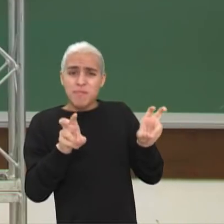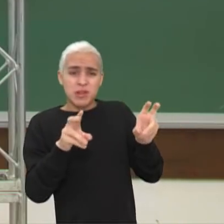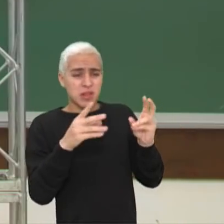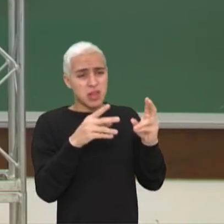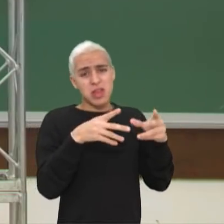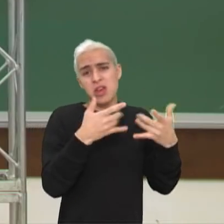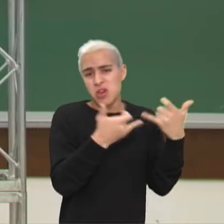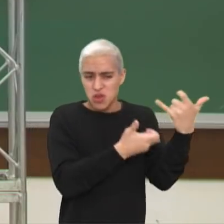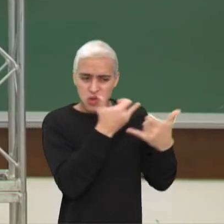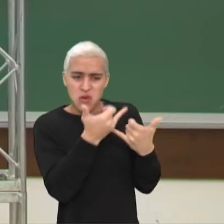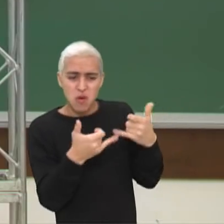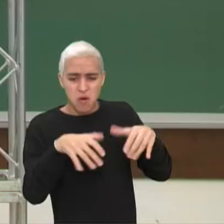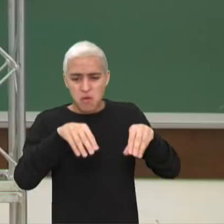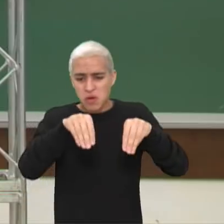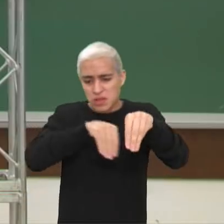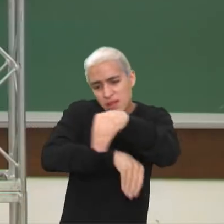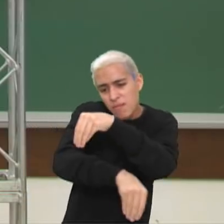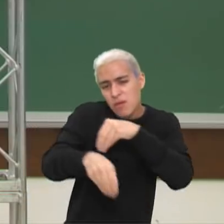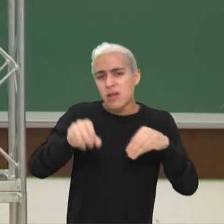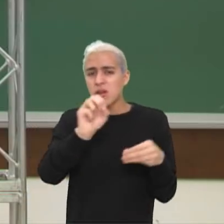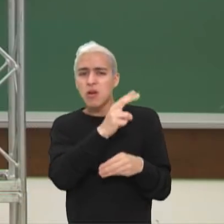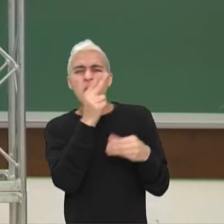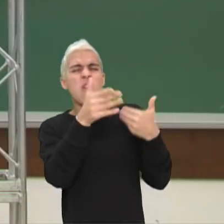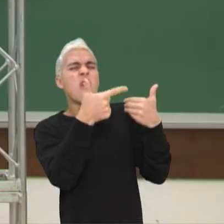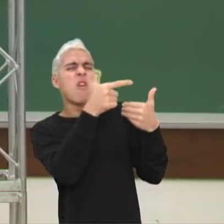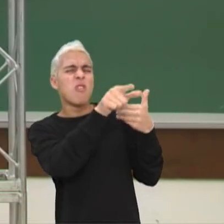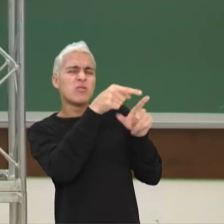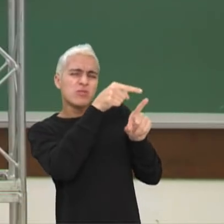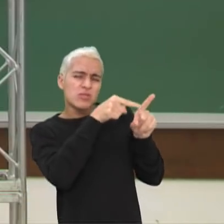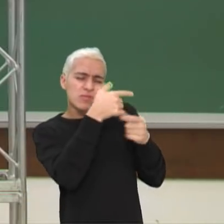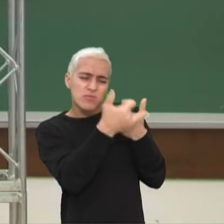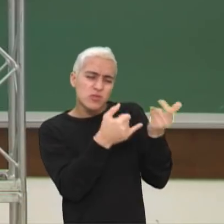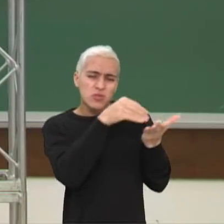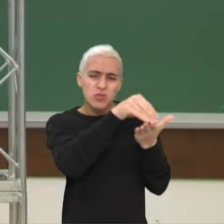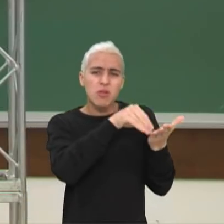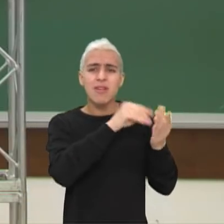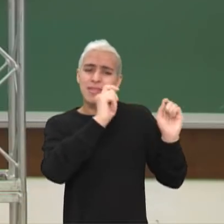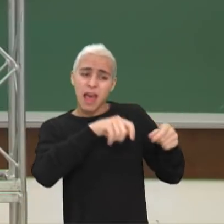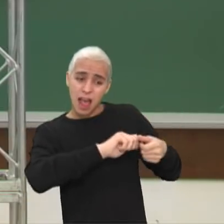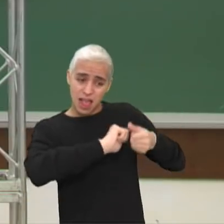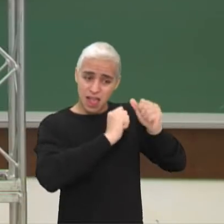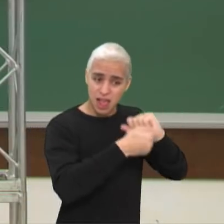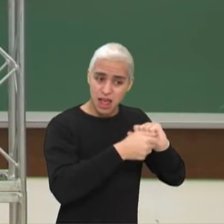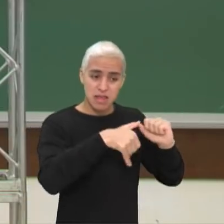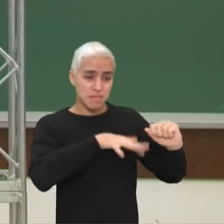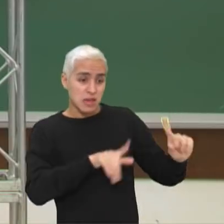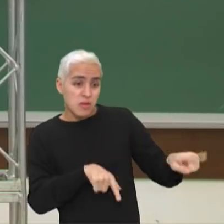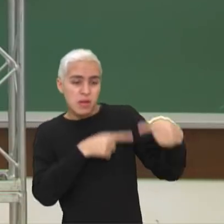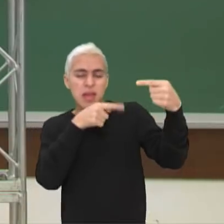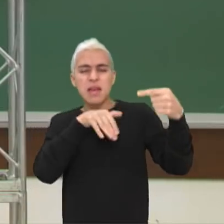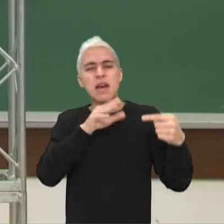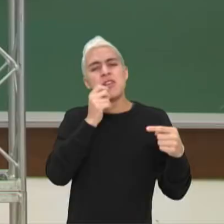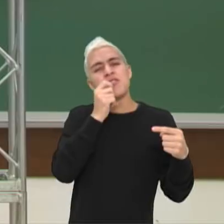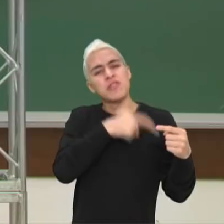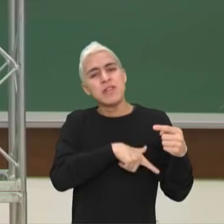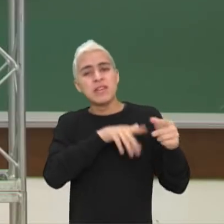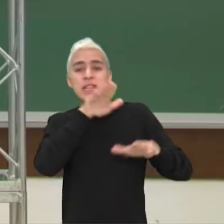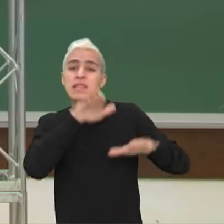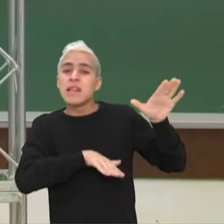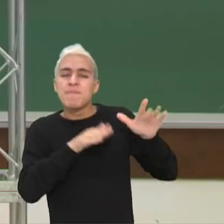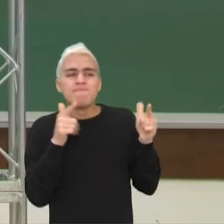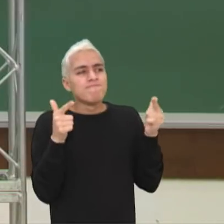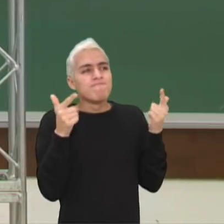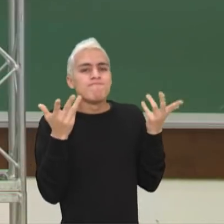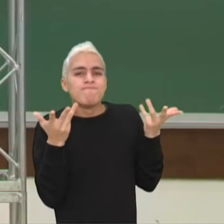tabuleiro ou qualquer outro jogo, né? Você consegue adaptar umas regras e ficar mais competitivo ou mais divertido. Isso vai depender muito de